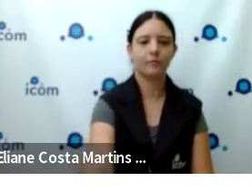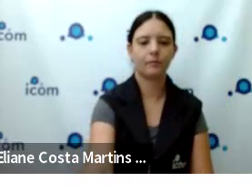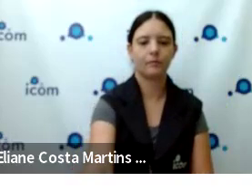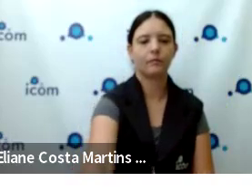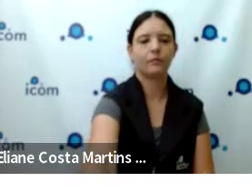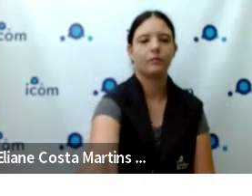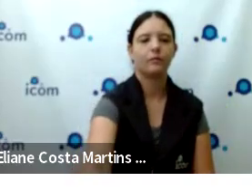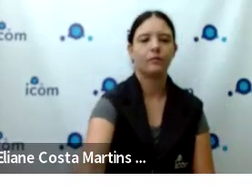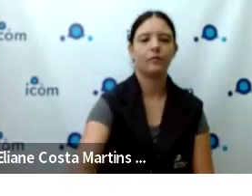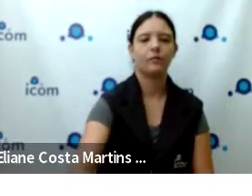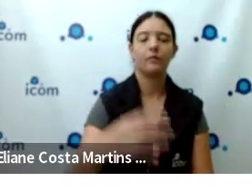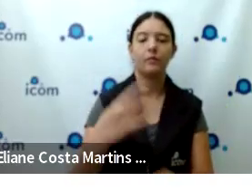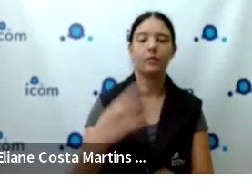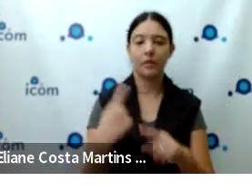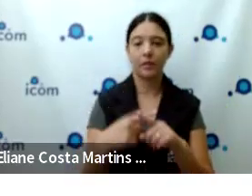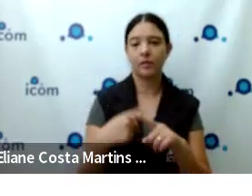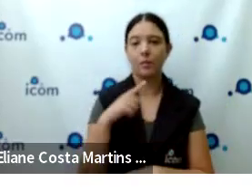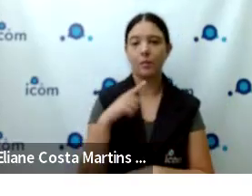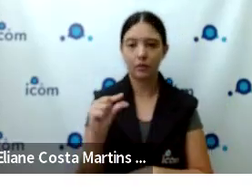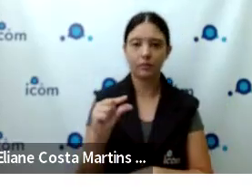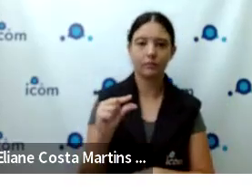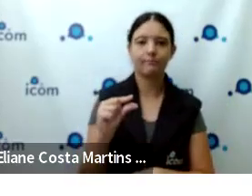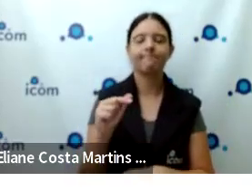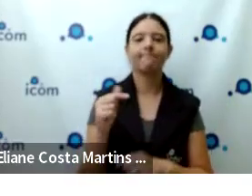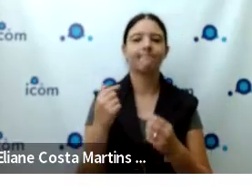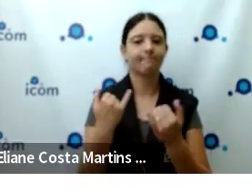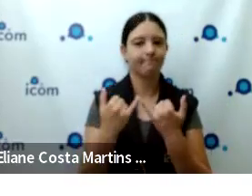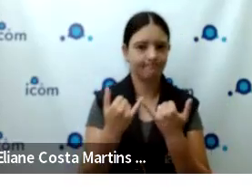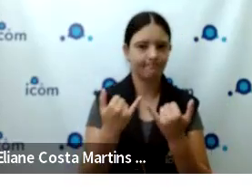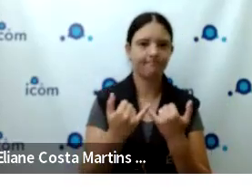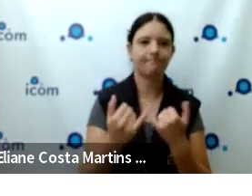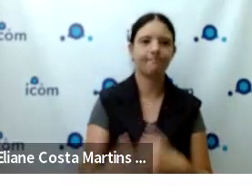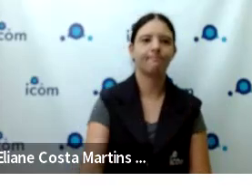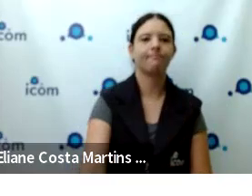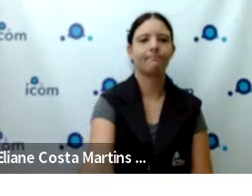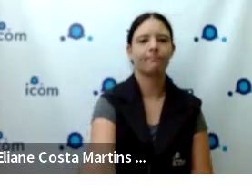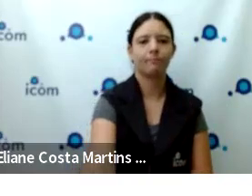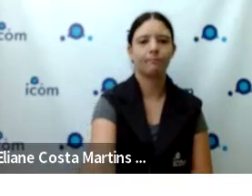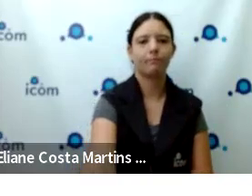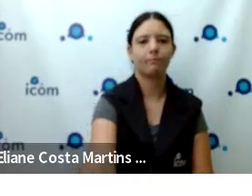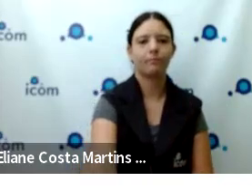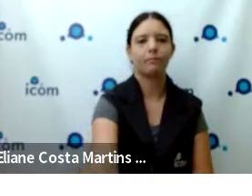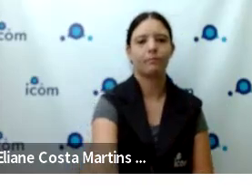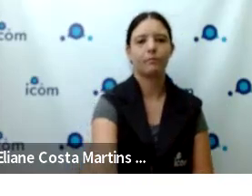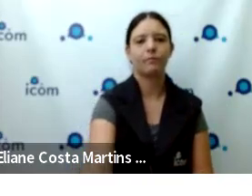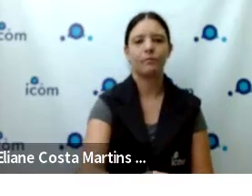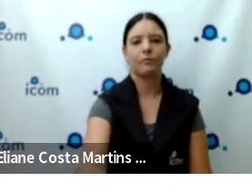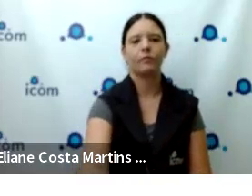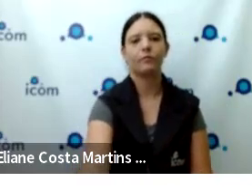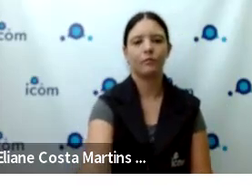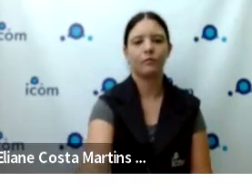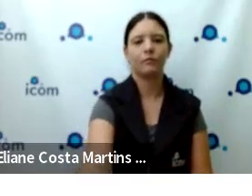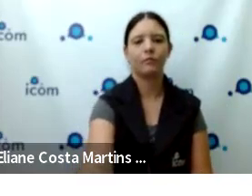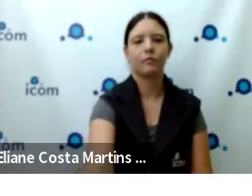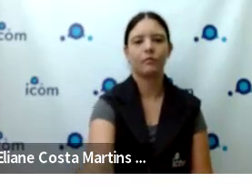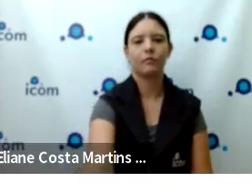poucas instâncias gera muita redundância. As decisões são muito semelhantes, não existe muita variação, ou seja, o processo